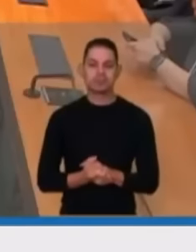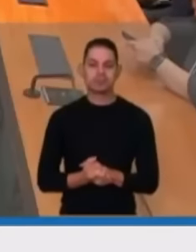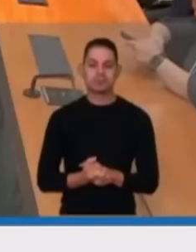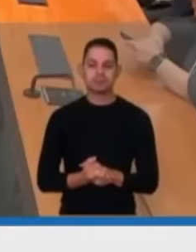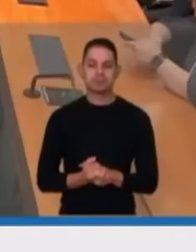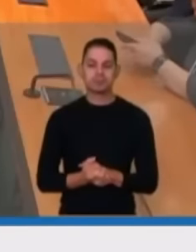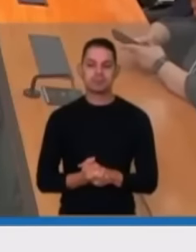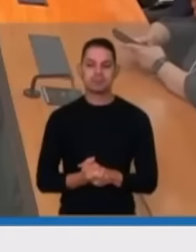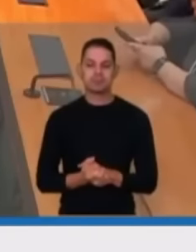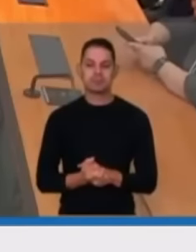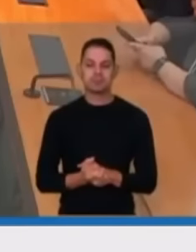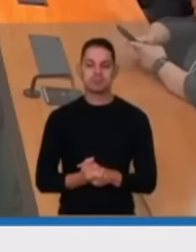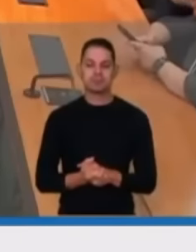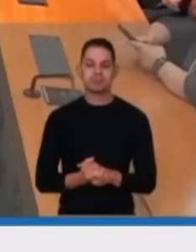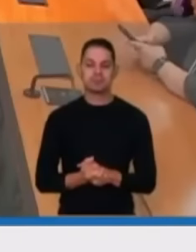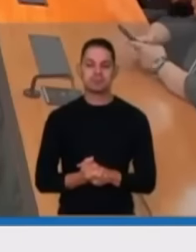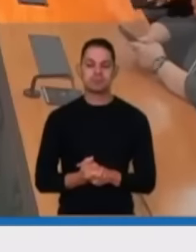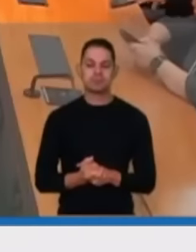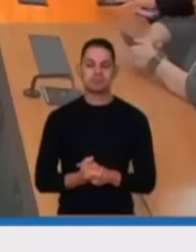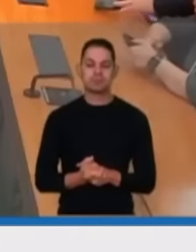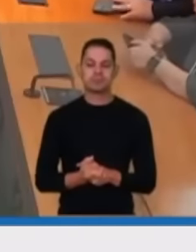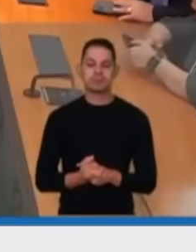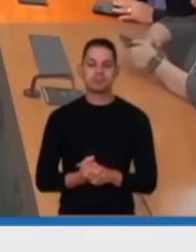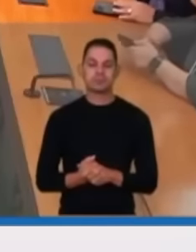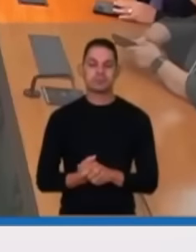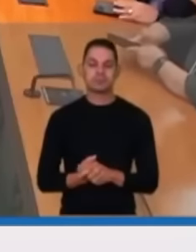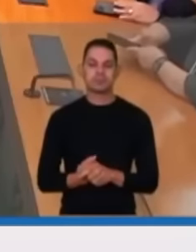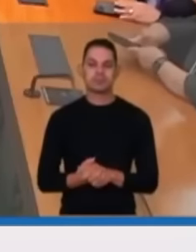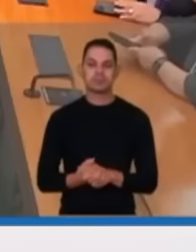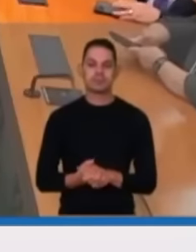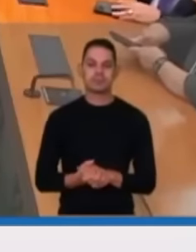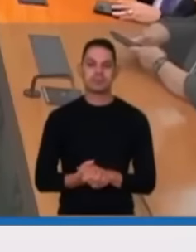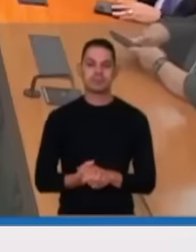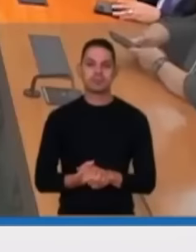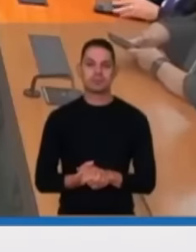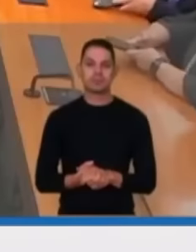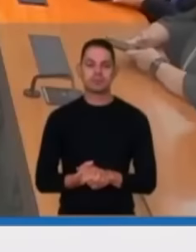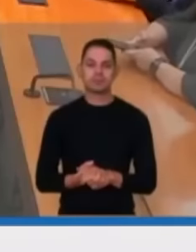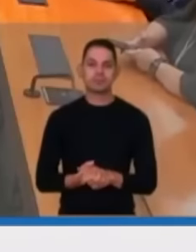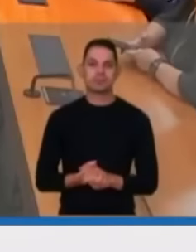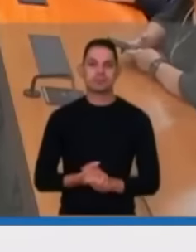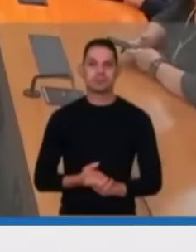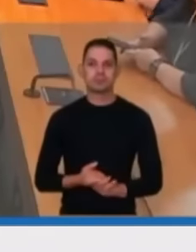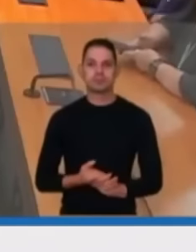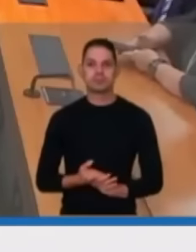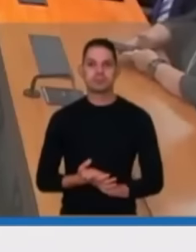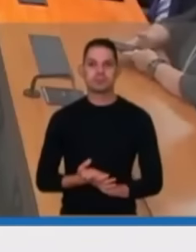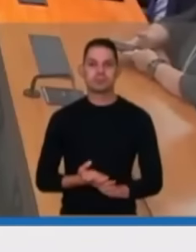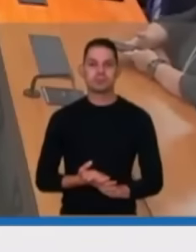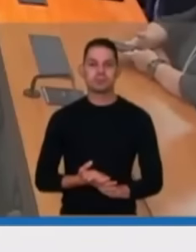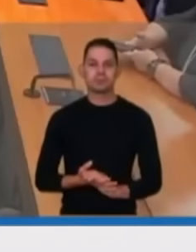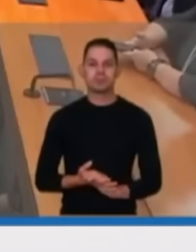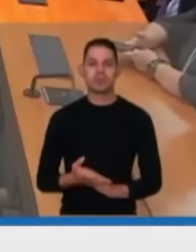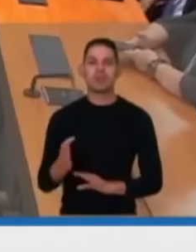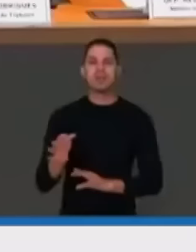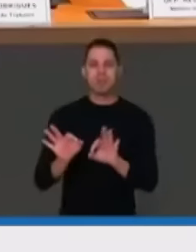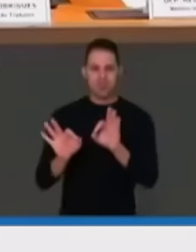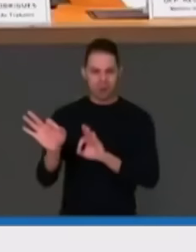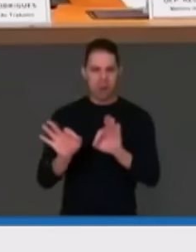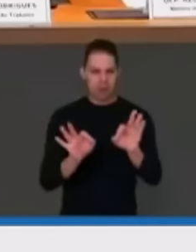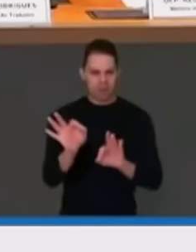fundos mas a ideia é sedimentar o entendimento no projeto de regulamentação da reforma tributária além disso a